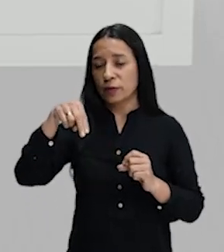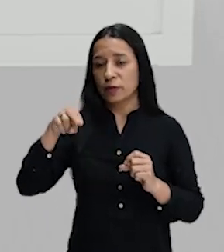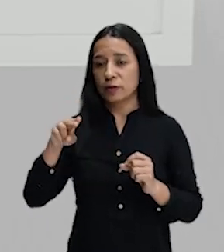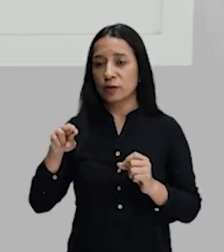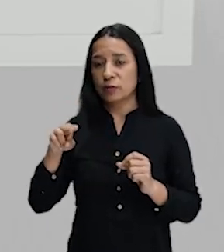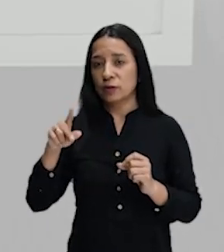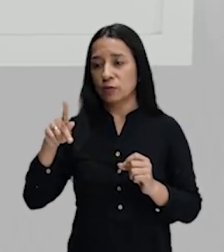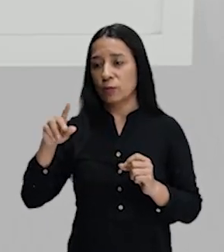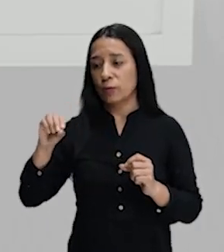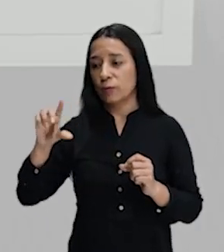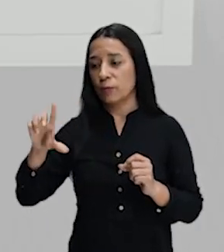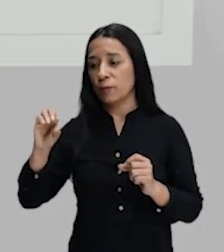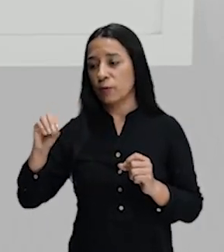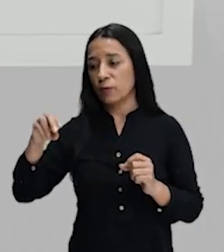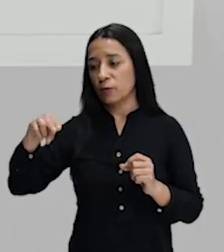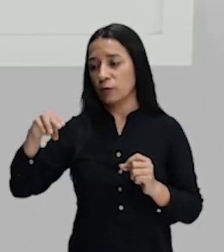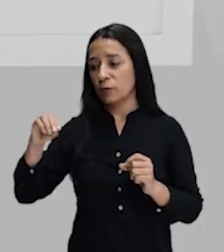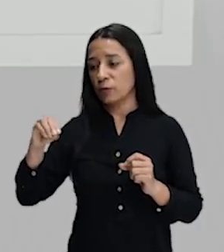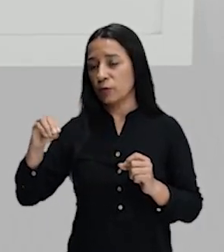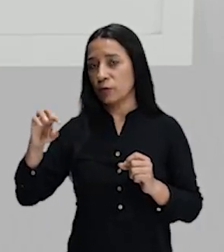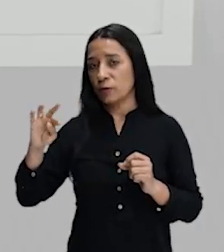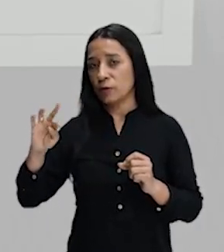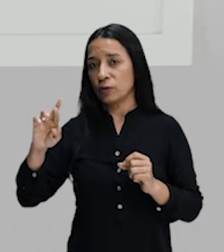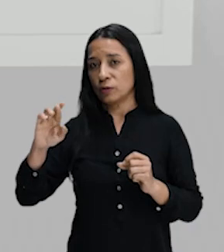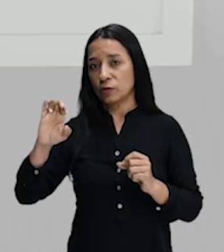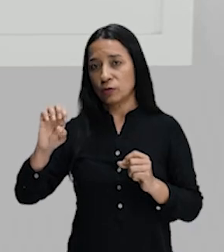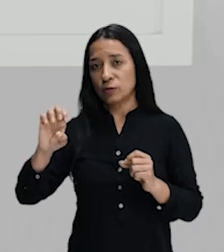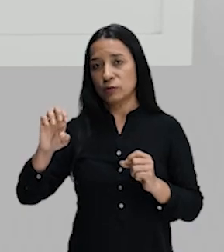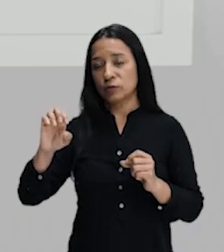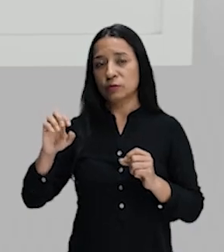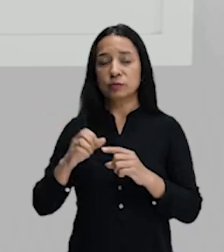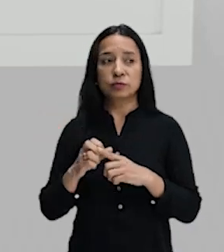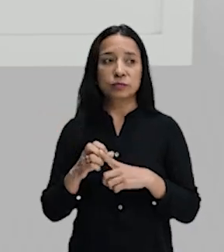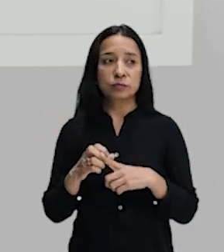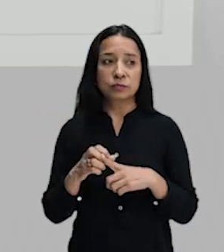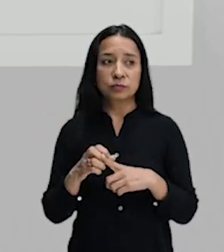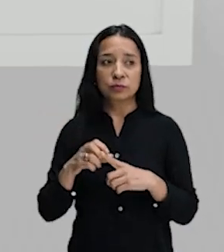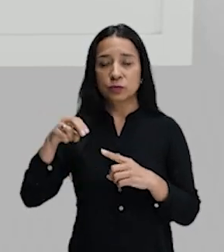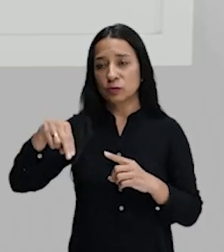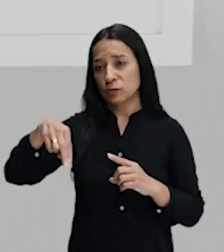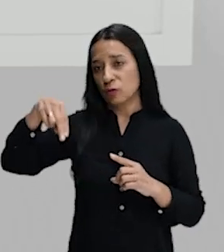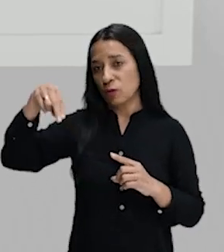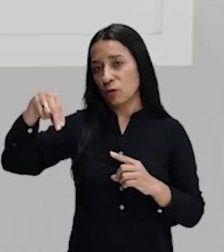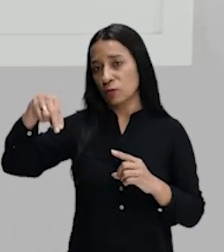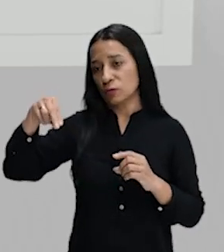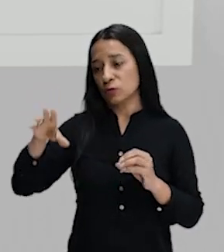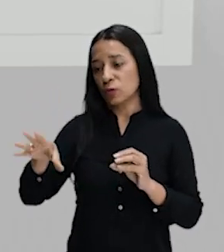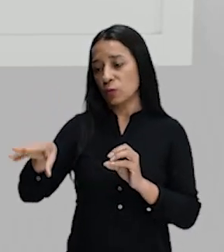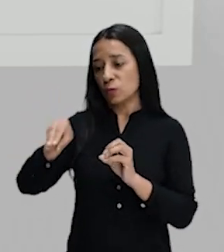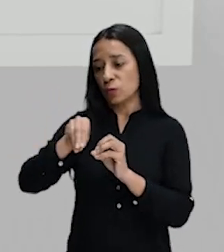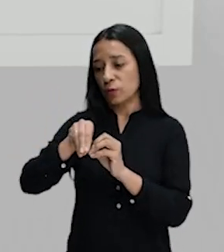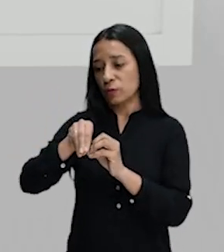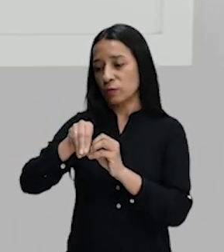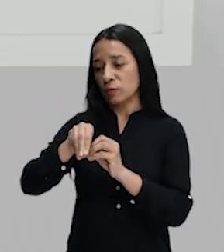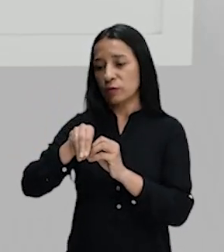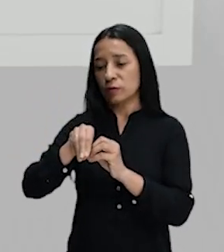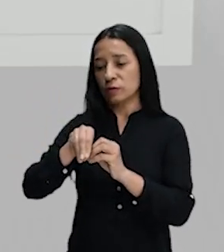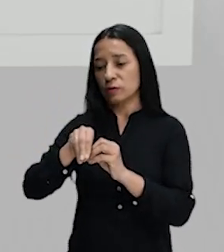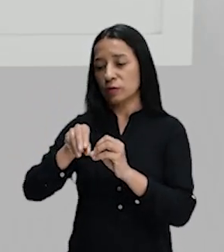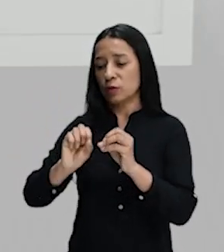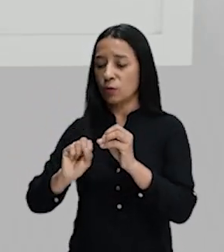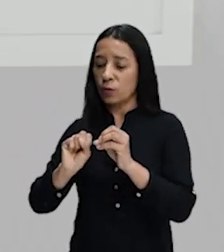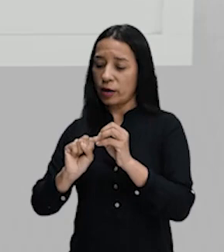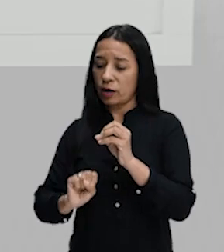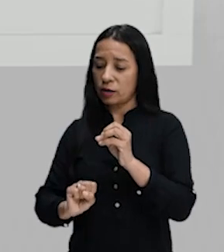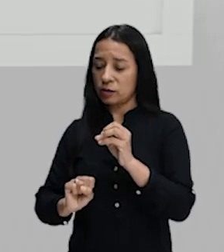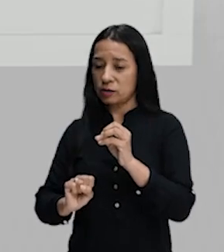é o polo norte do ímã, certo? E o S vai ser o